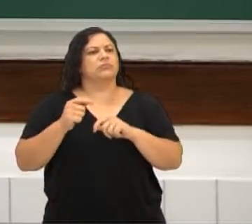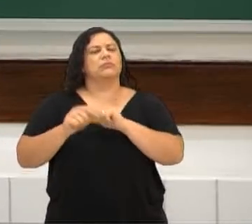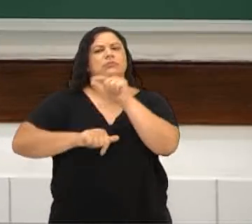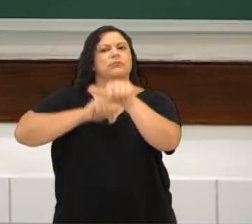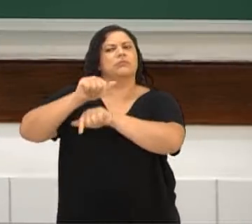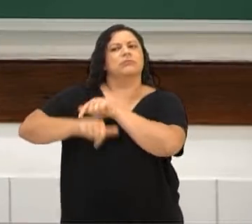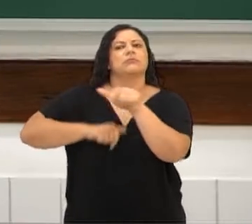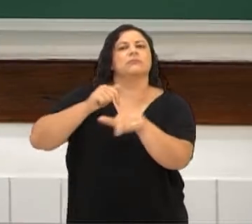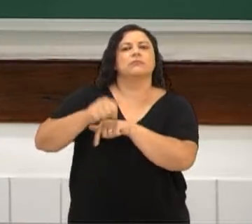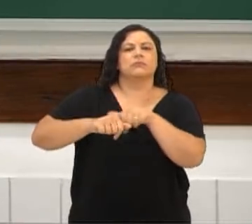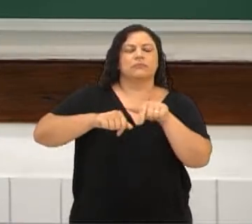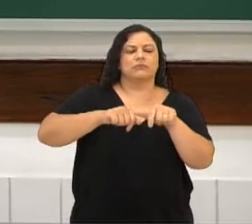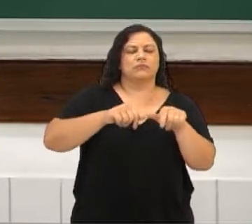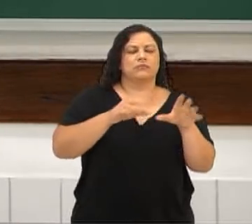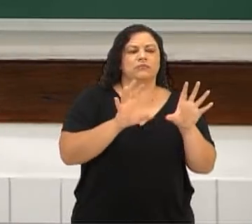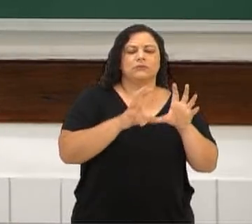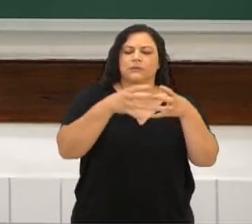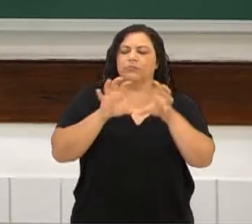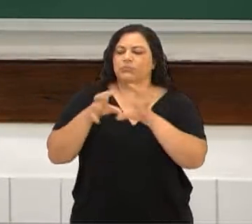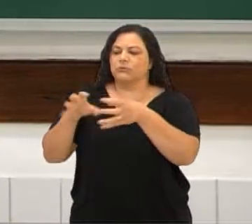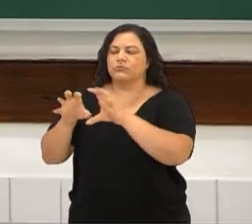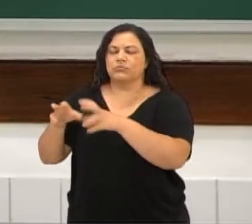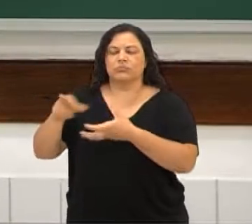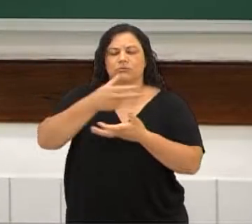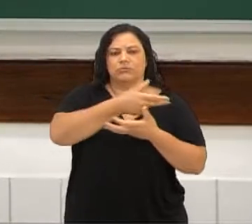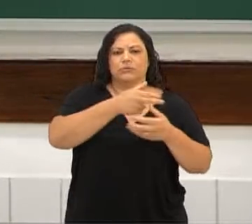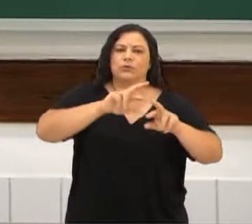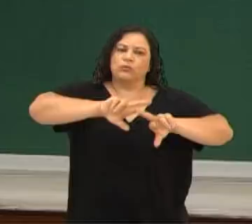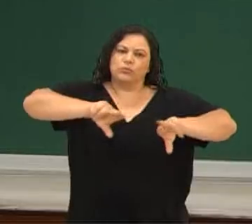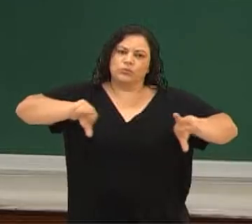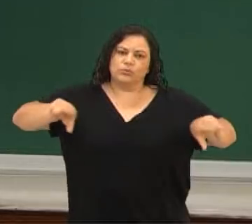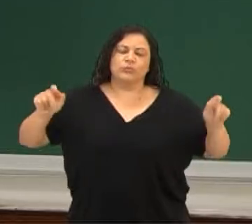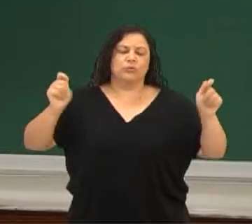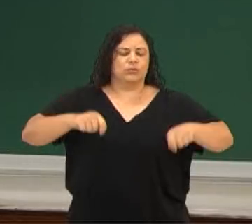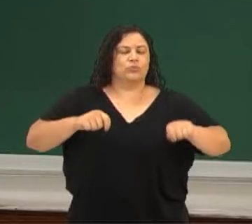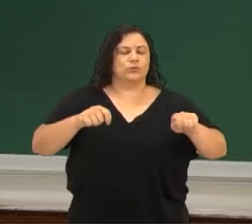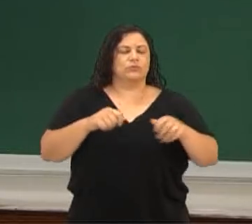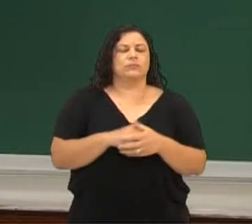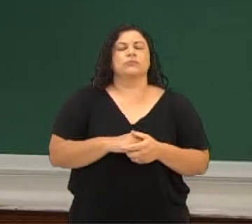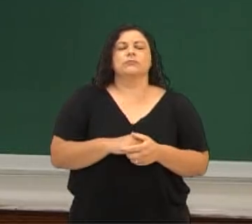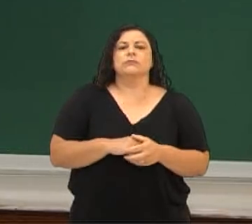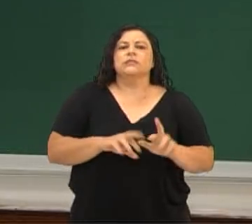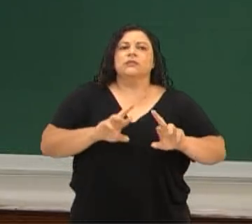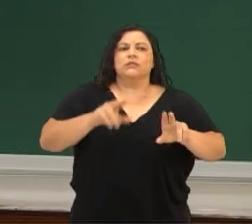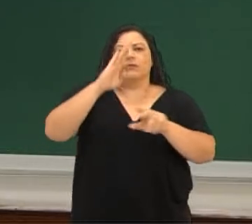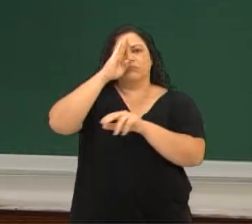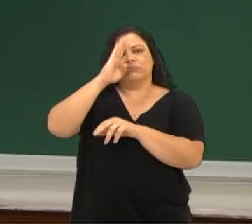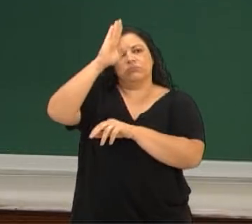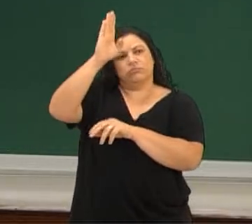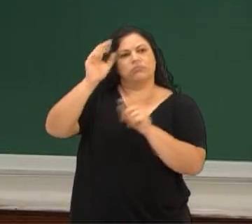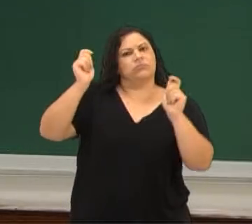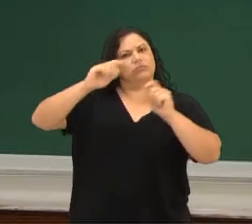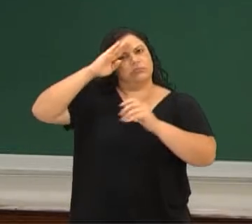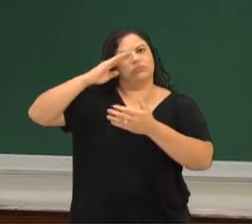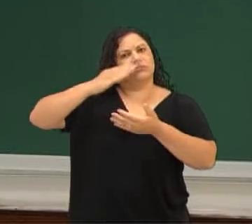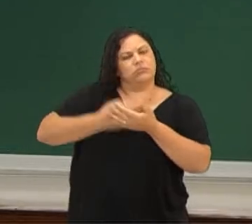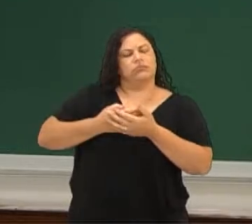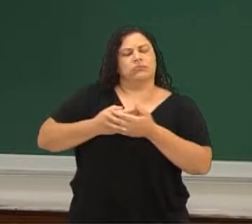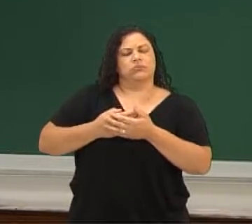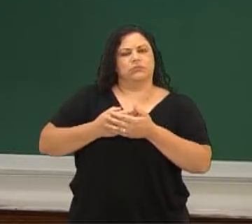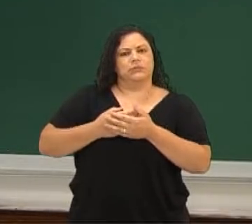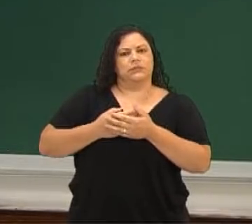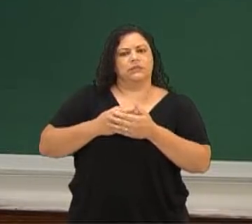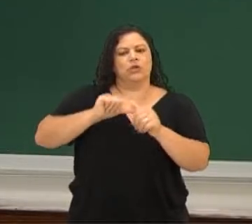em todos os setores aí da sociedade, né? Então a SeedStars acredita que a mudança venha de baixo